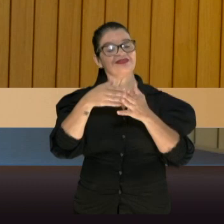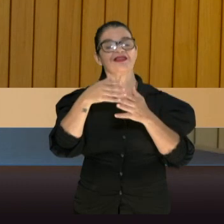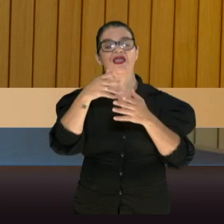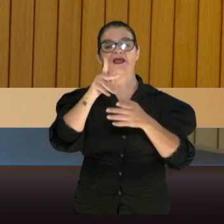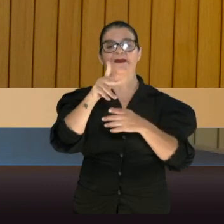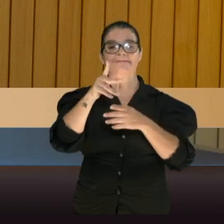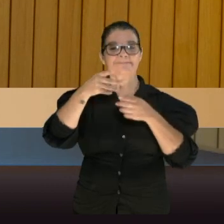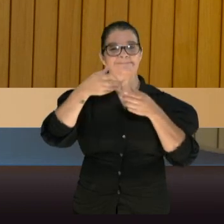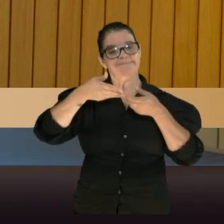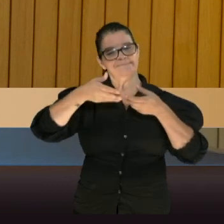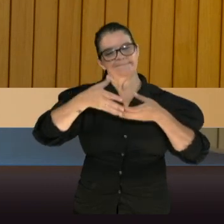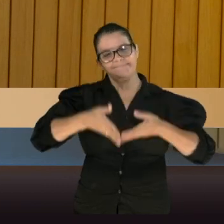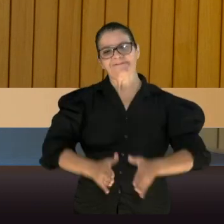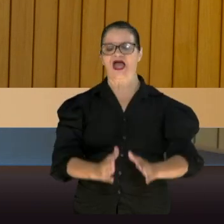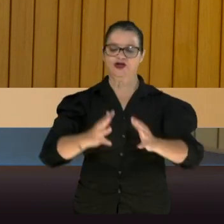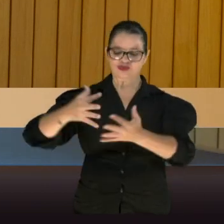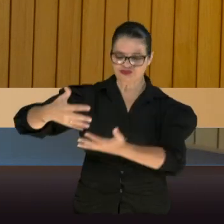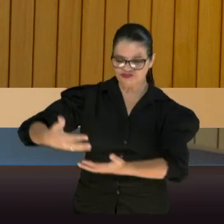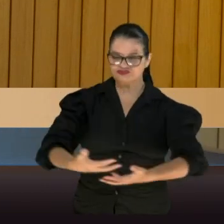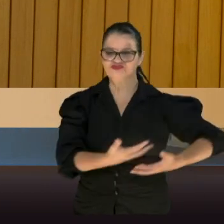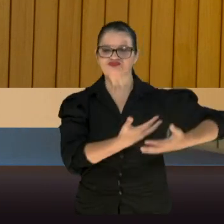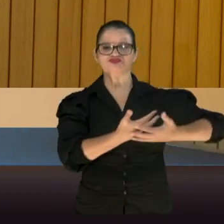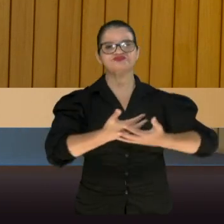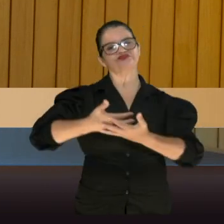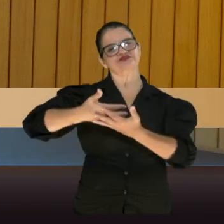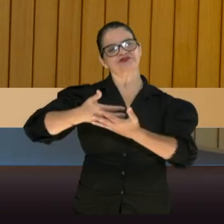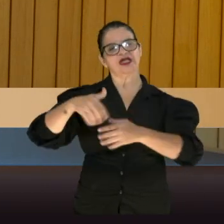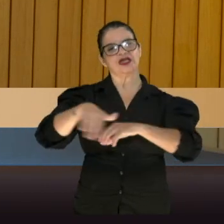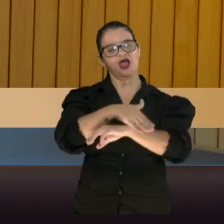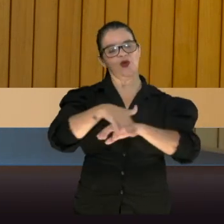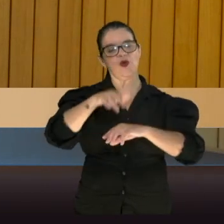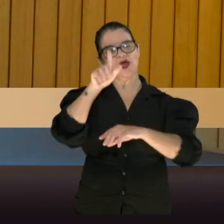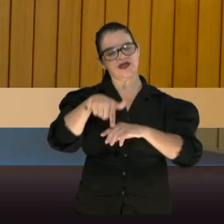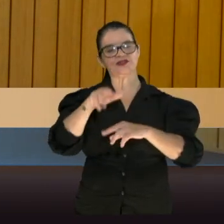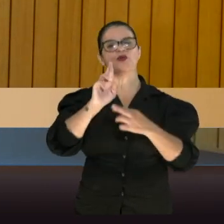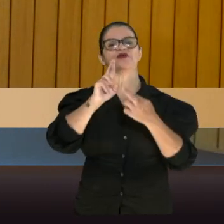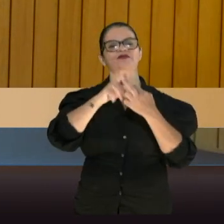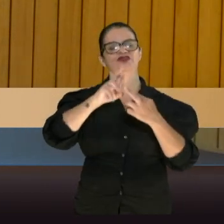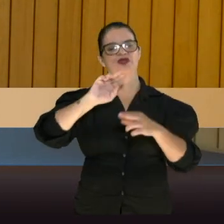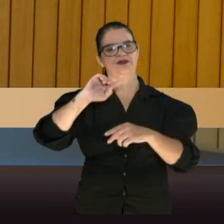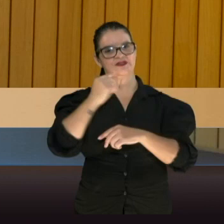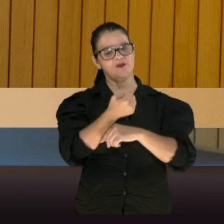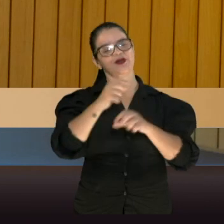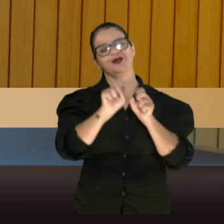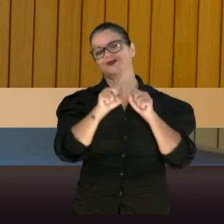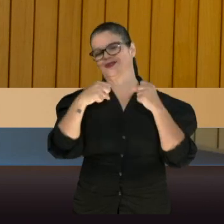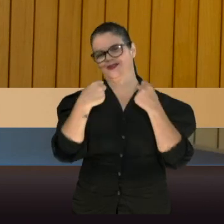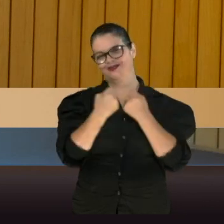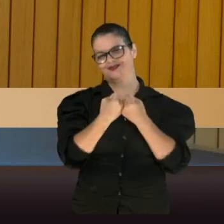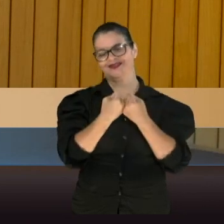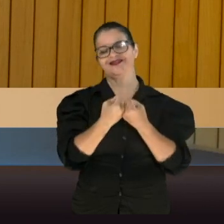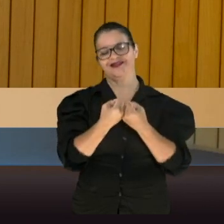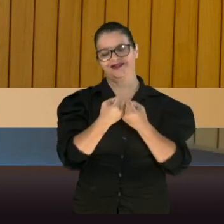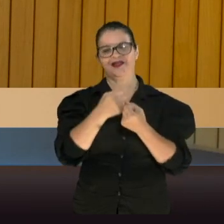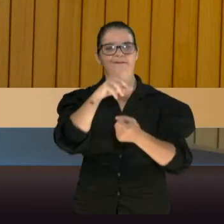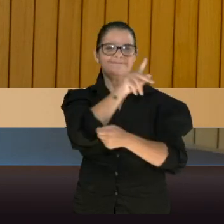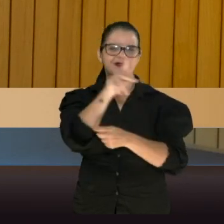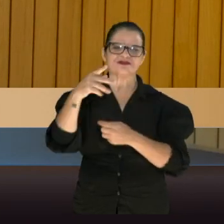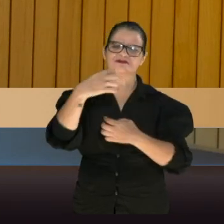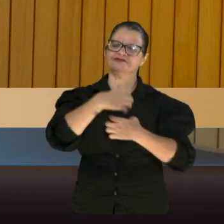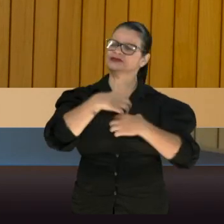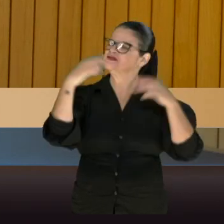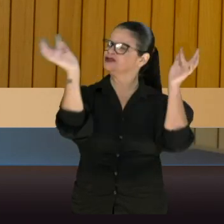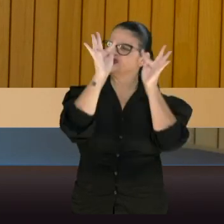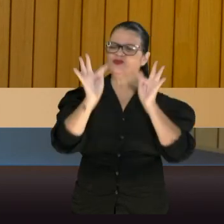Polícia Militar do Estado de Pernambuco, isso é o que vocês representam para a nossa sociedade. Então, presidente, me sinto muito